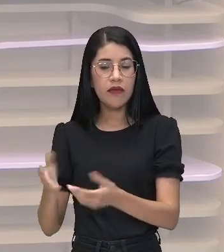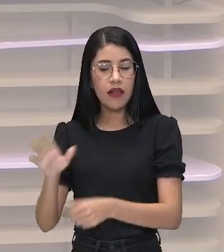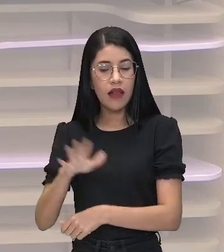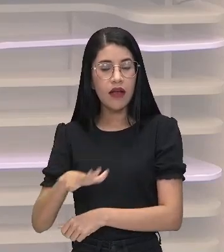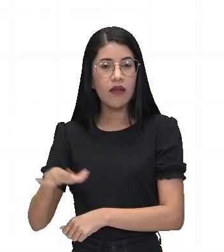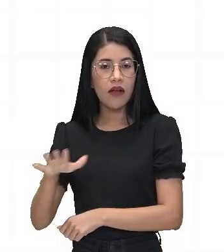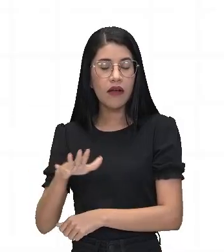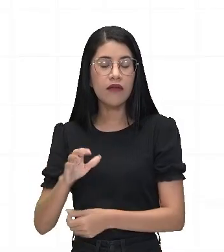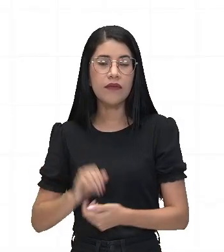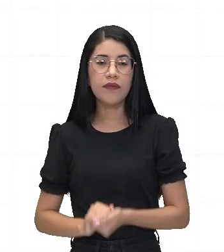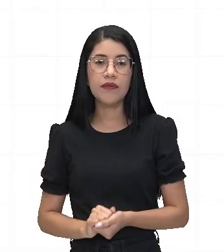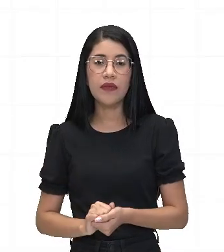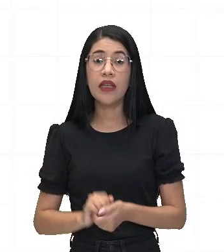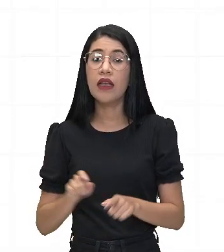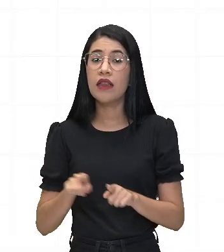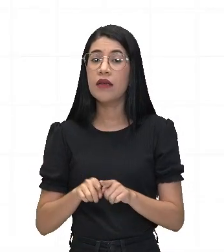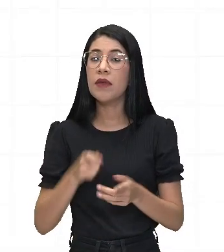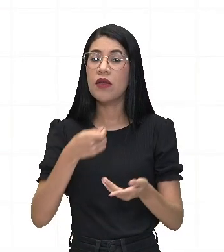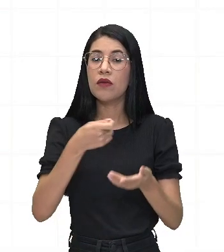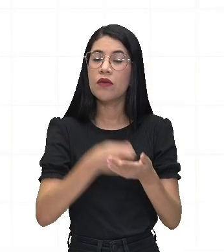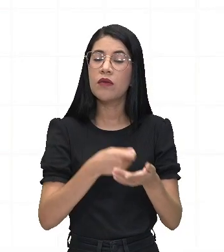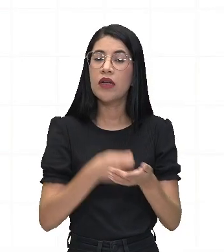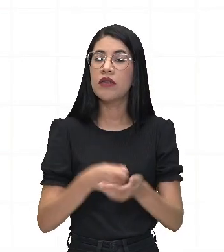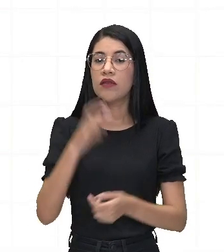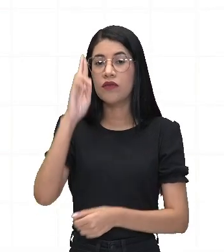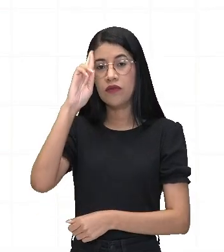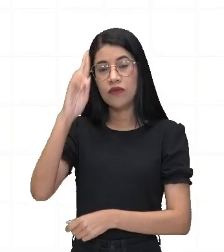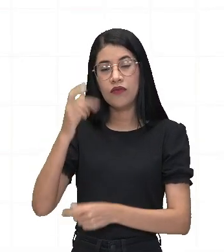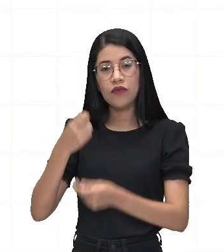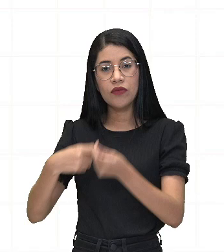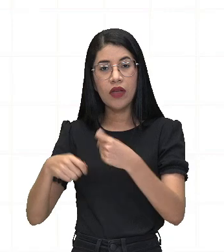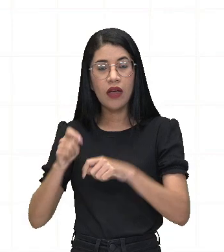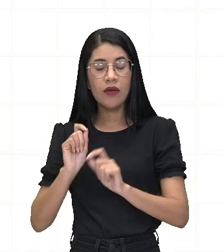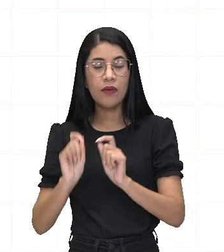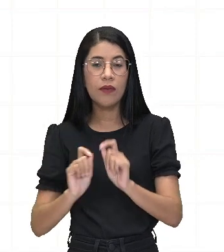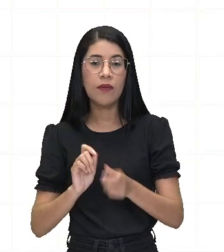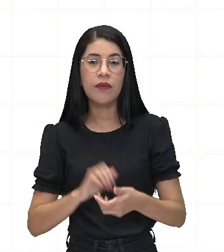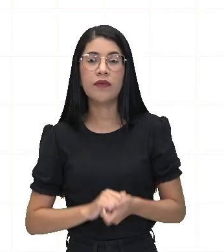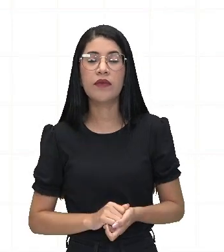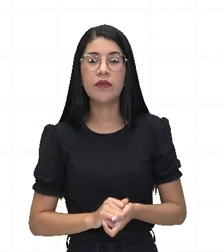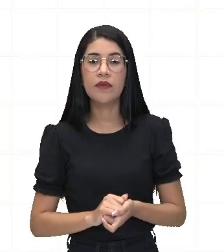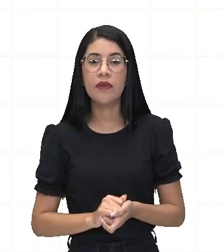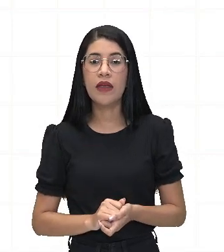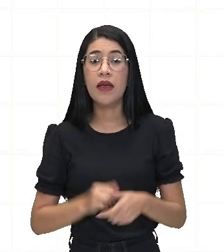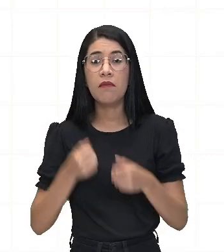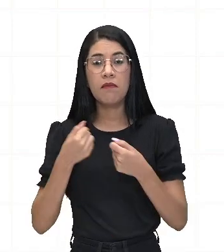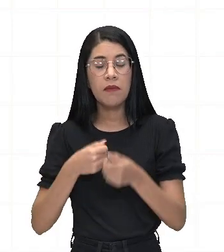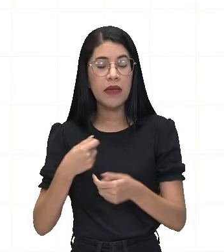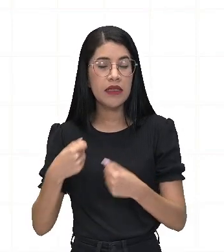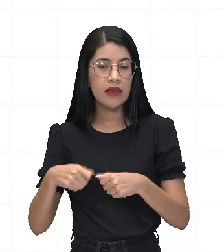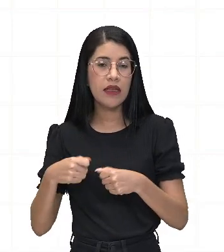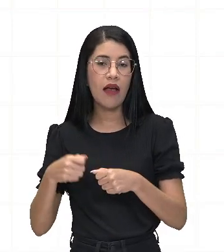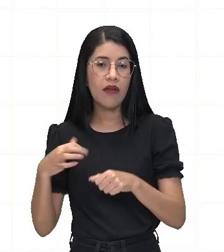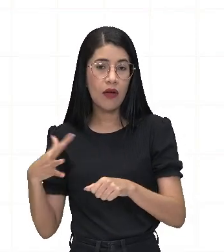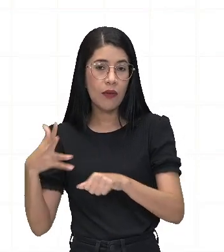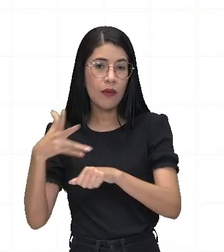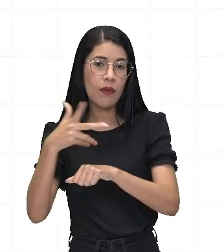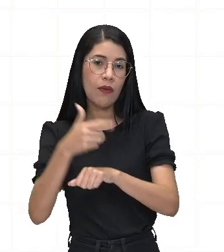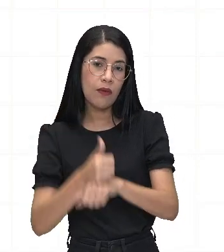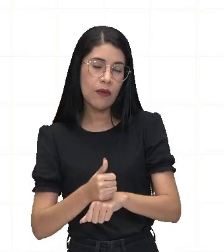Temos as obrigações dos donatários, né? Quais eram? Eles tinham a obrigação de colonizar, lembra? As